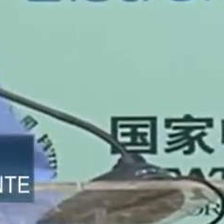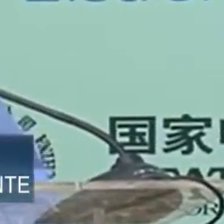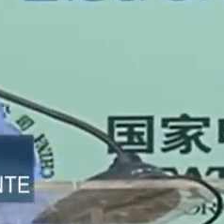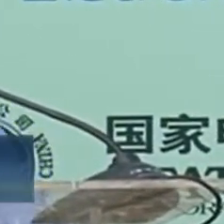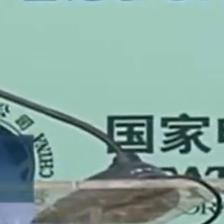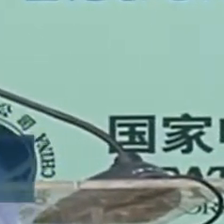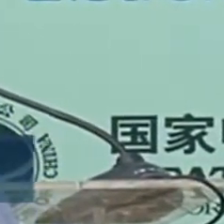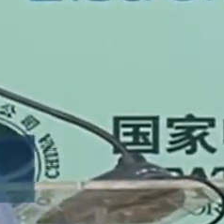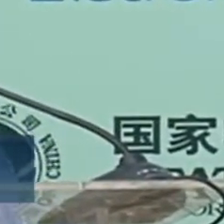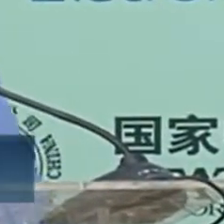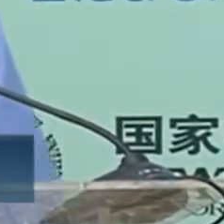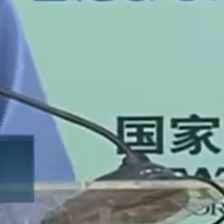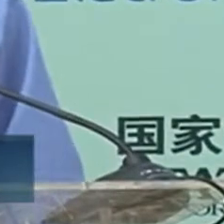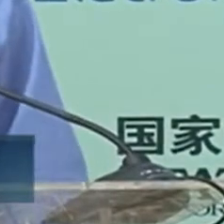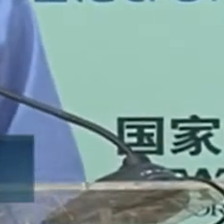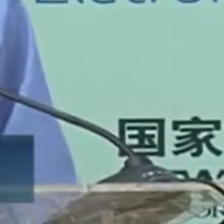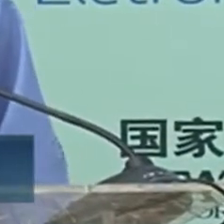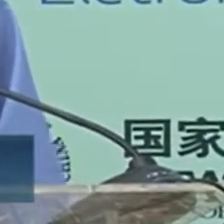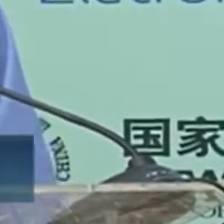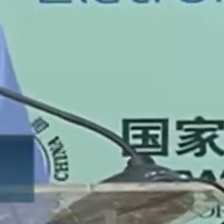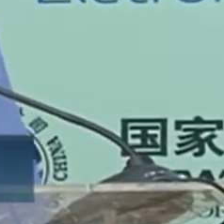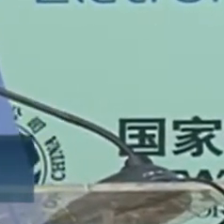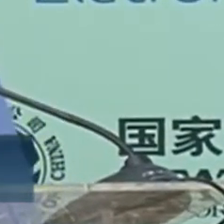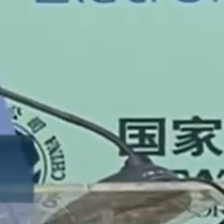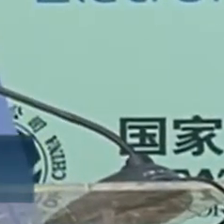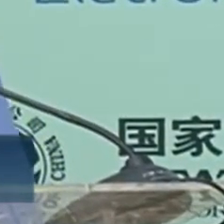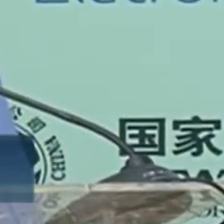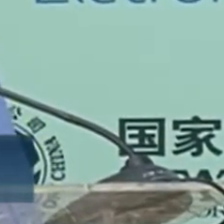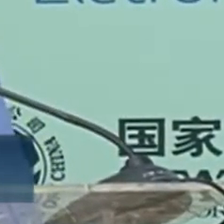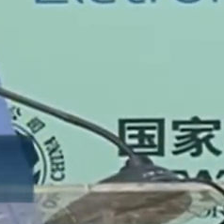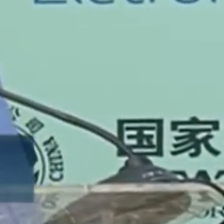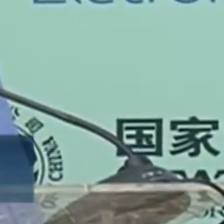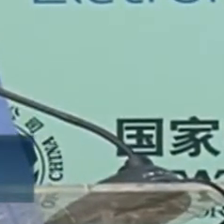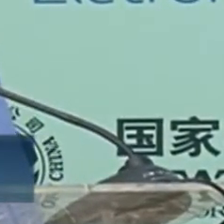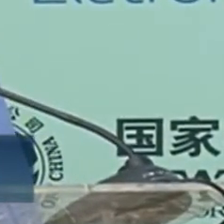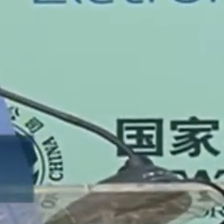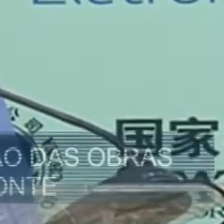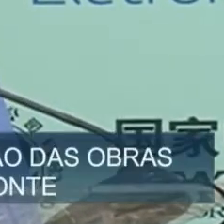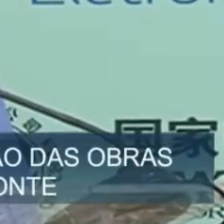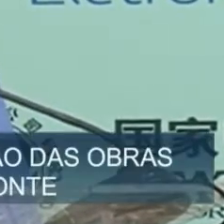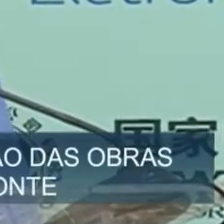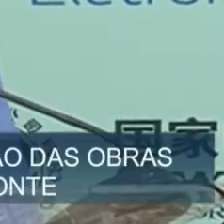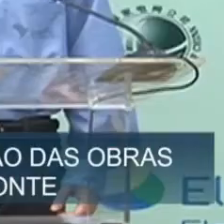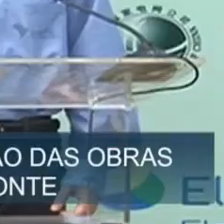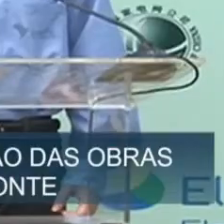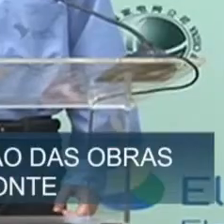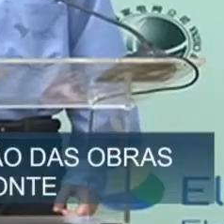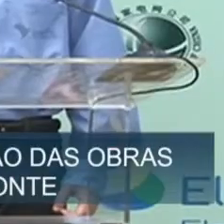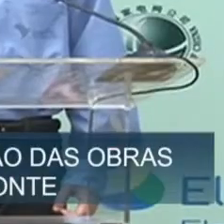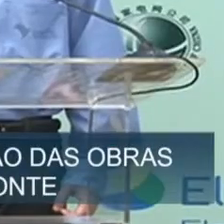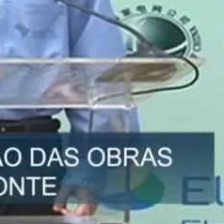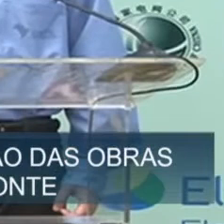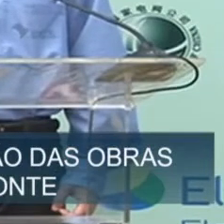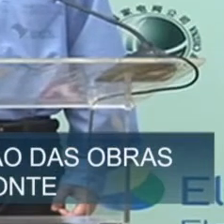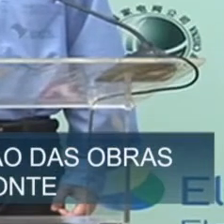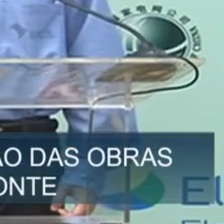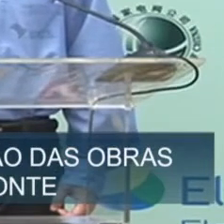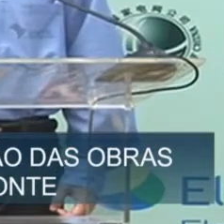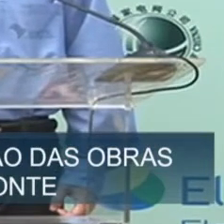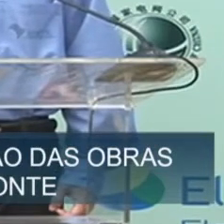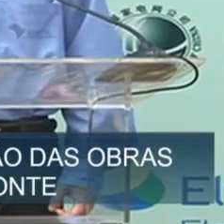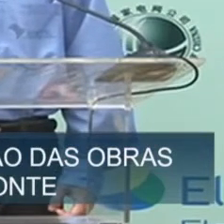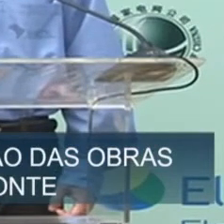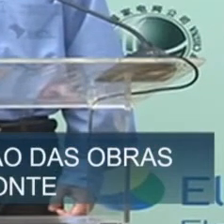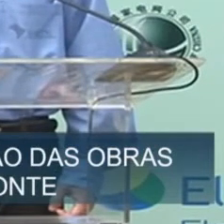Convidamos a senhora presidenta e o senhor primeiro-ministro a fazer o encerramento